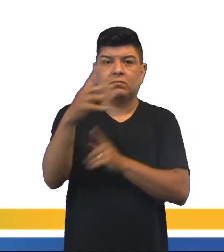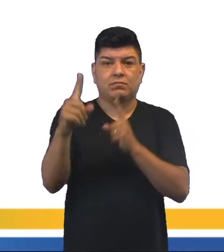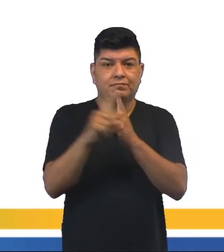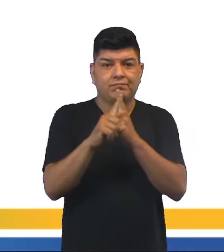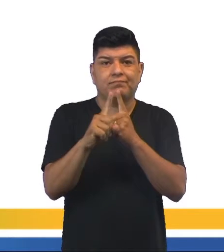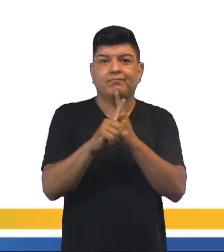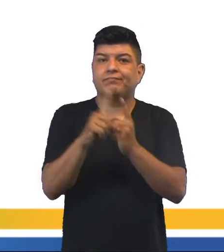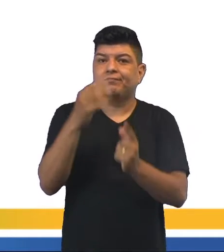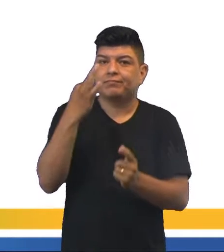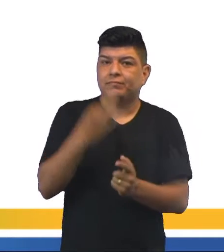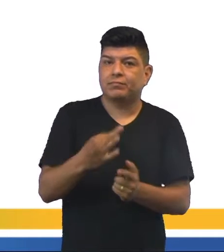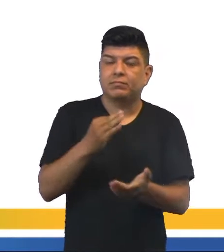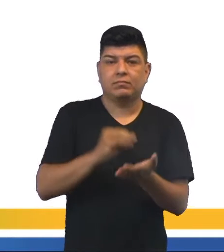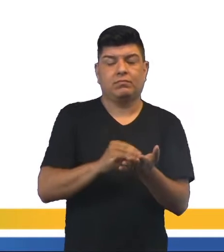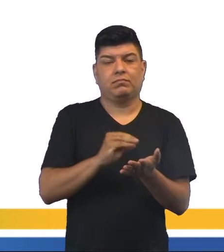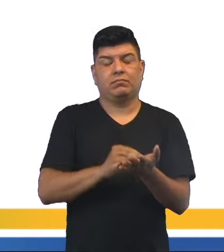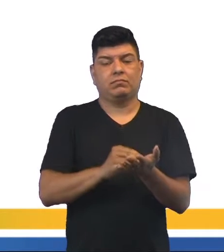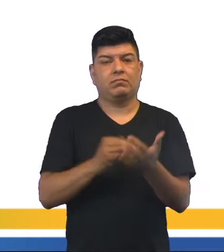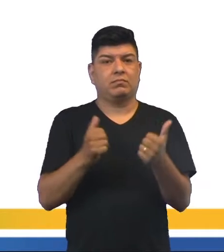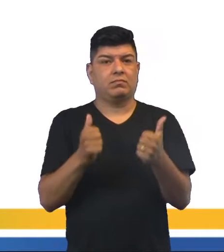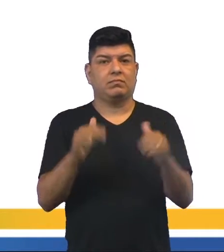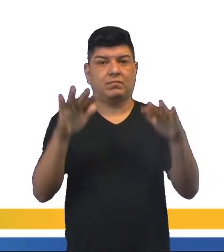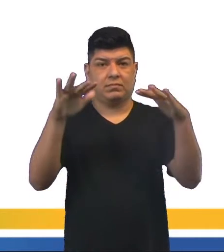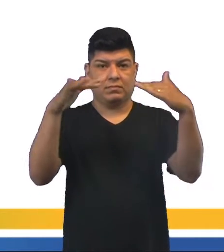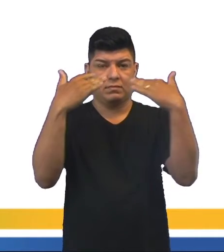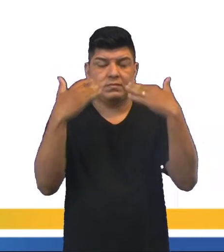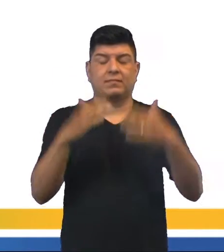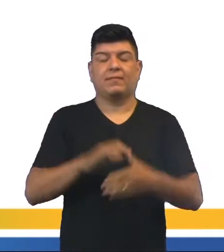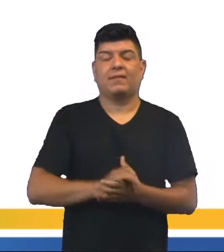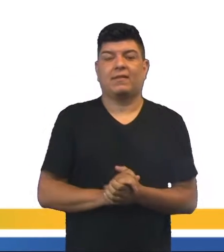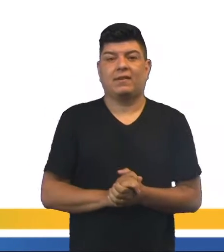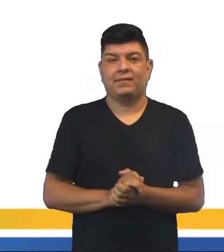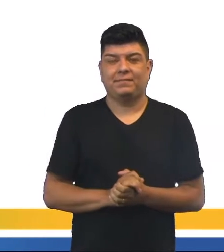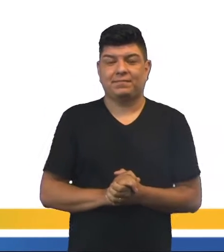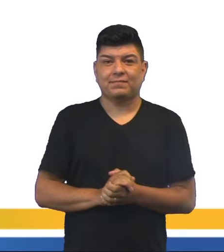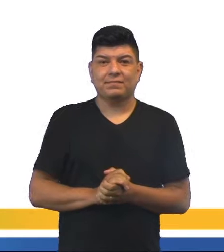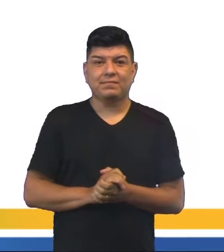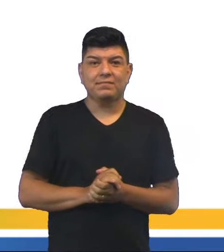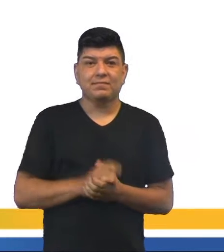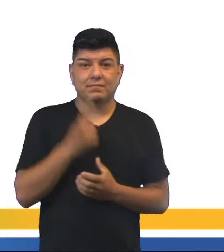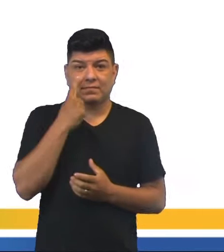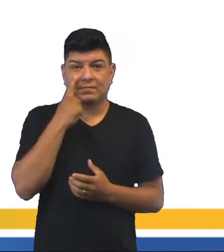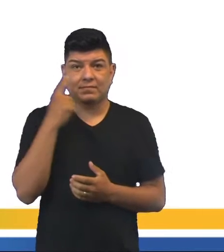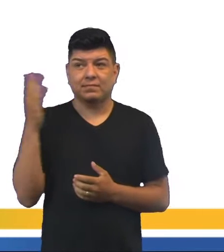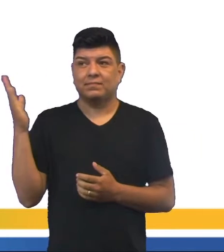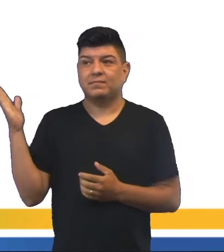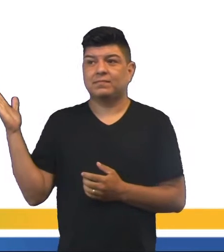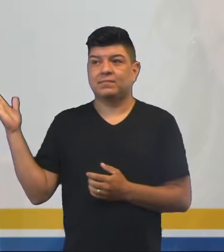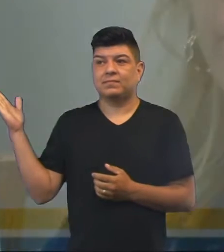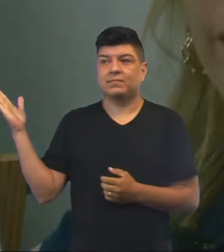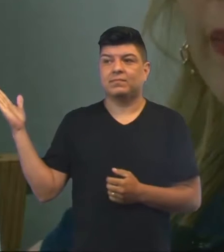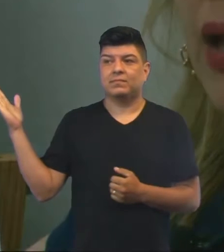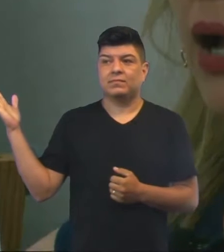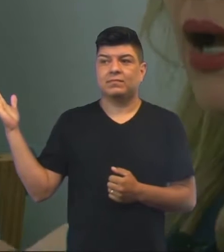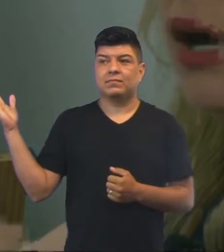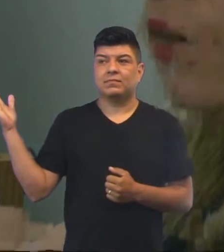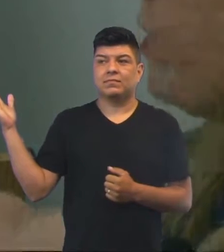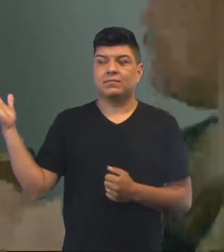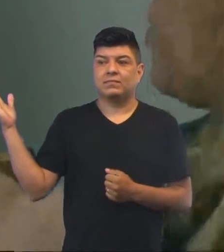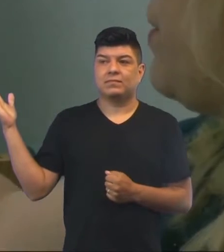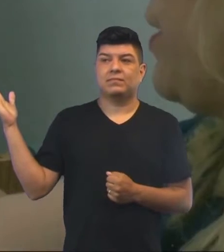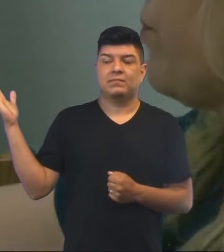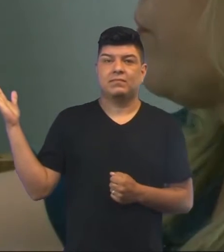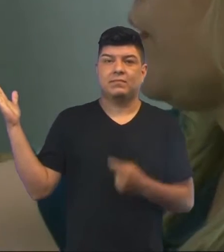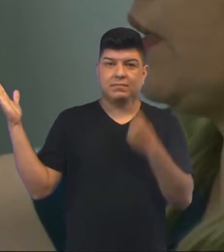poder encontrar o termo que está faltando vem aqui comigo aqui na no quadro e